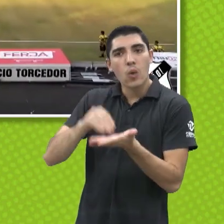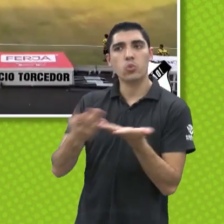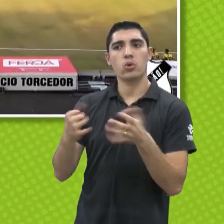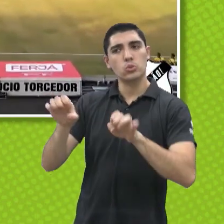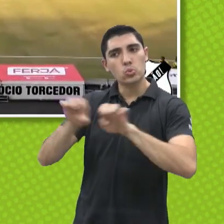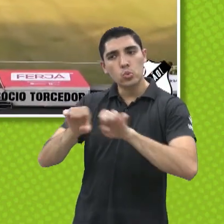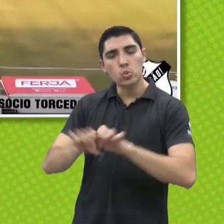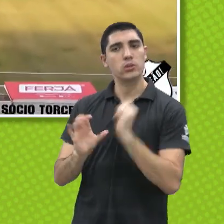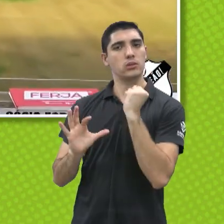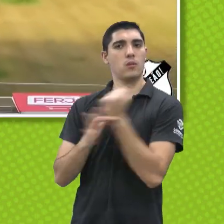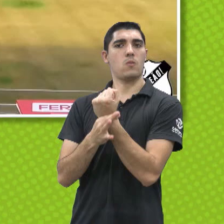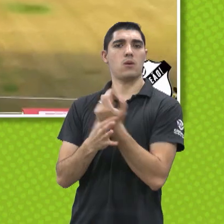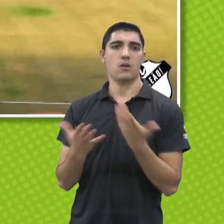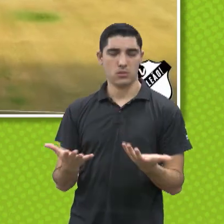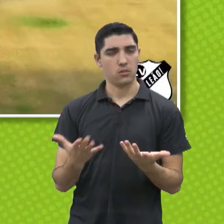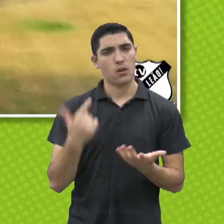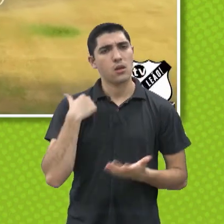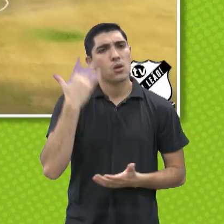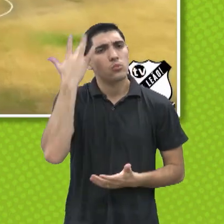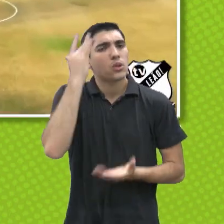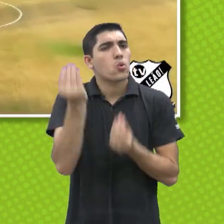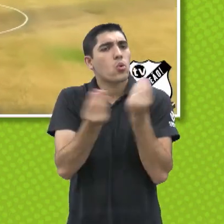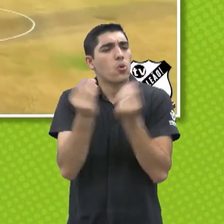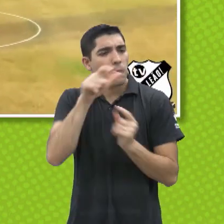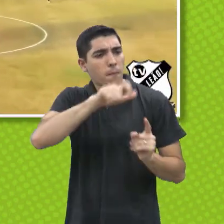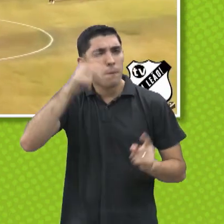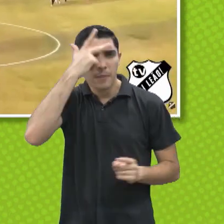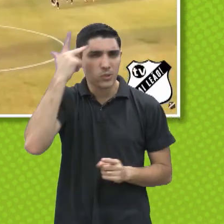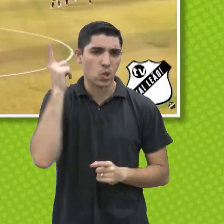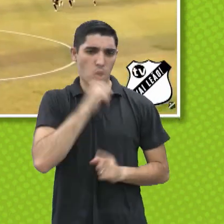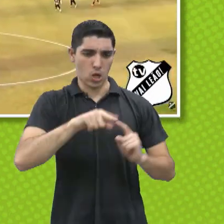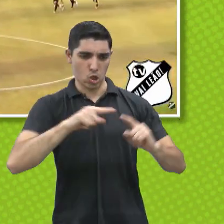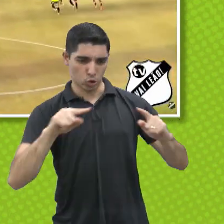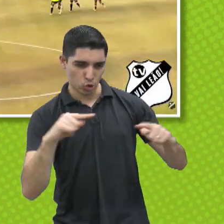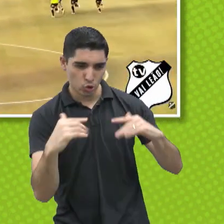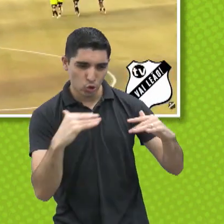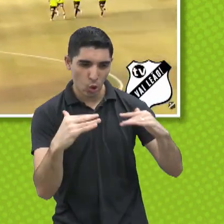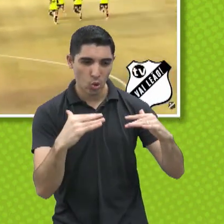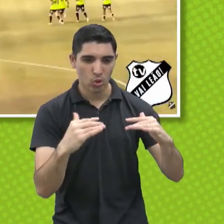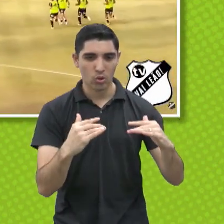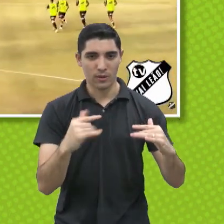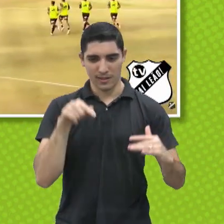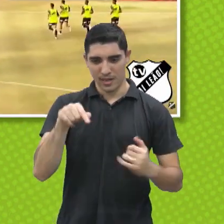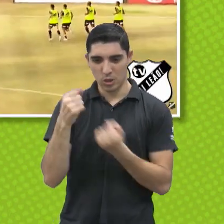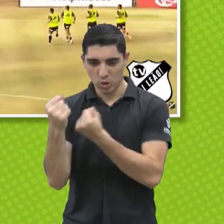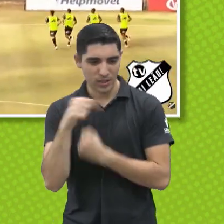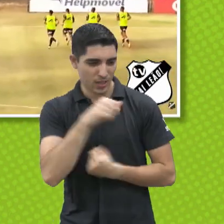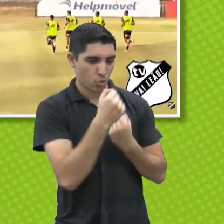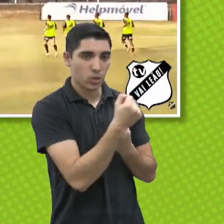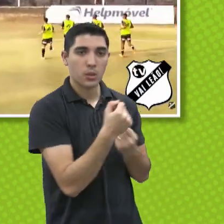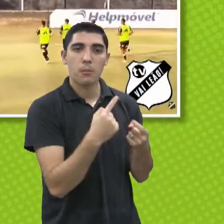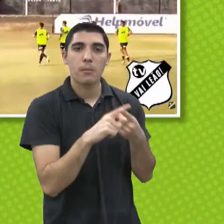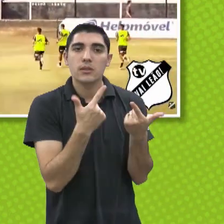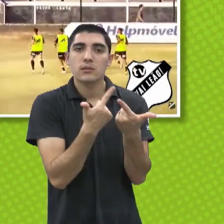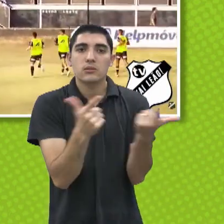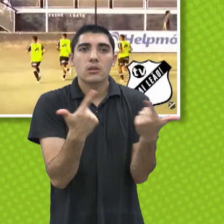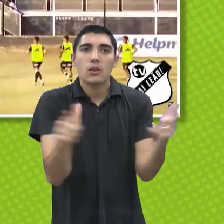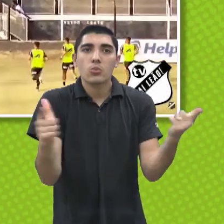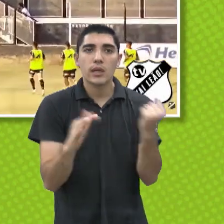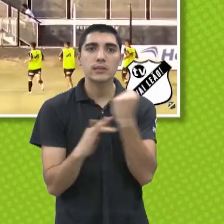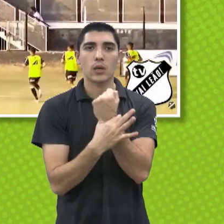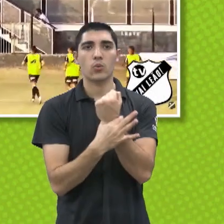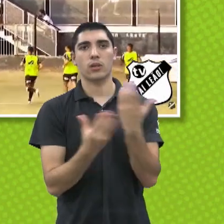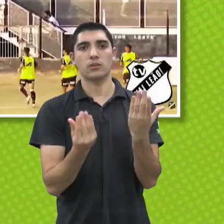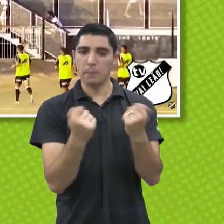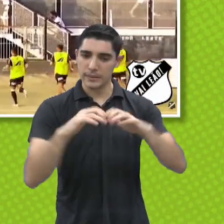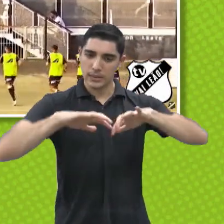pessoal consegue conceber a ideia de fazer um jogo com 2 torcidas sem um mínimo de segurança para dividir as 2 torcidas, né?